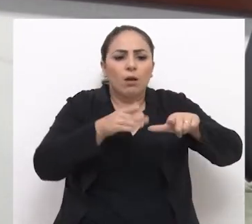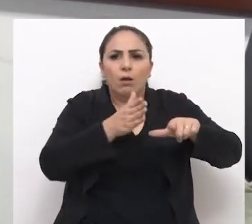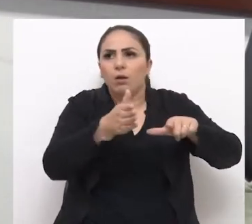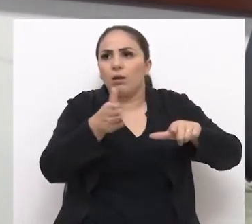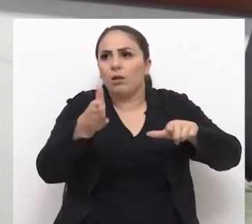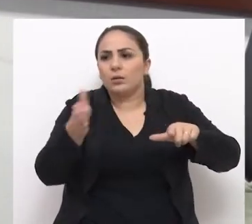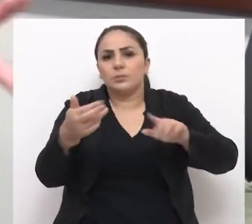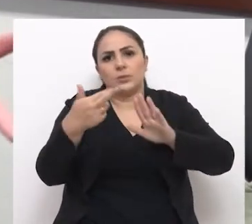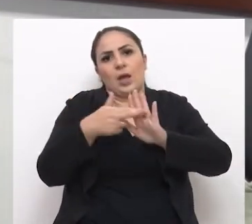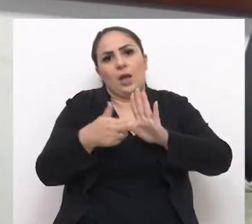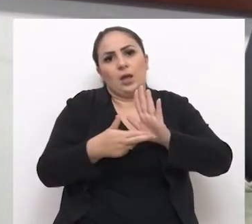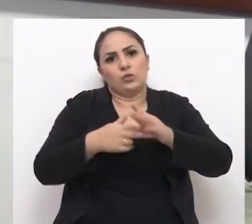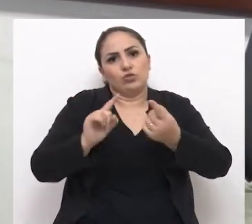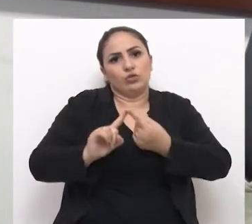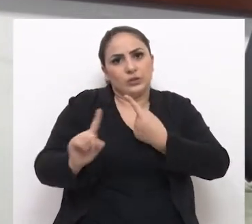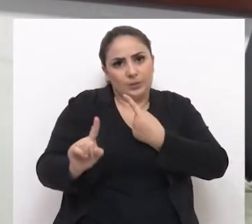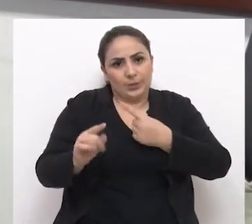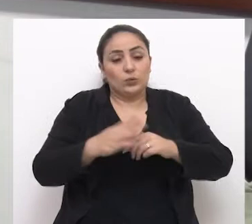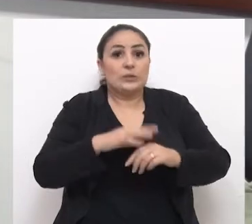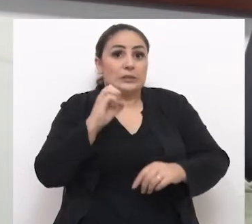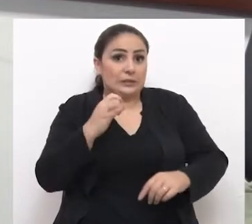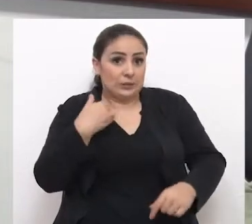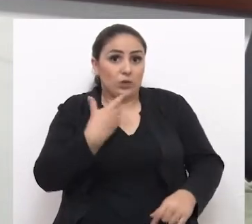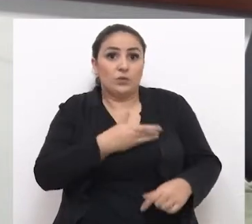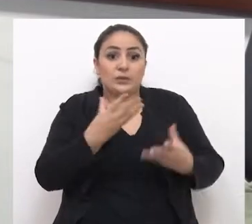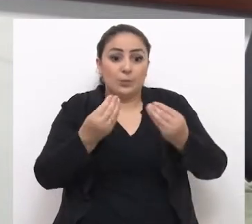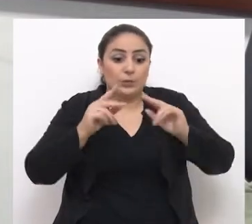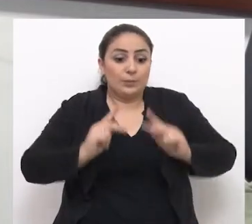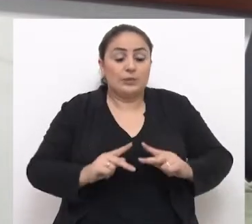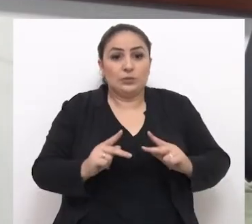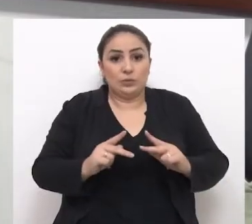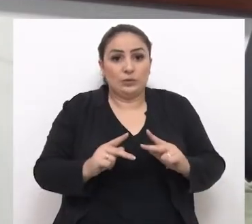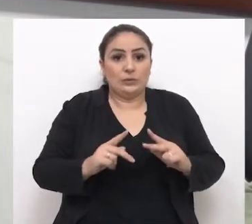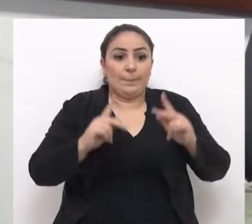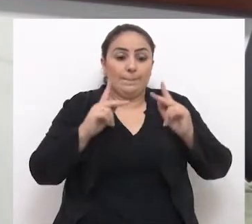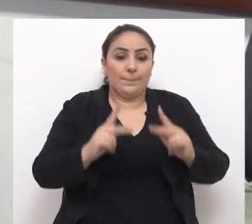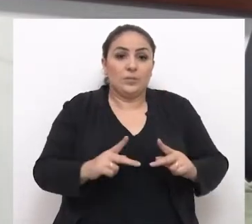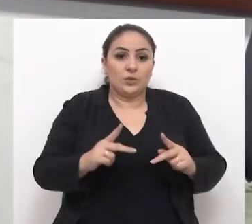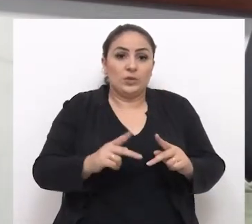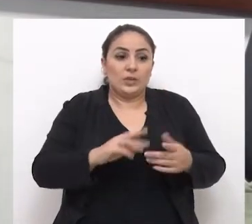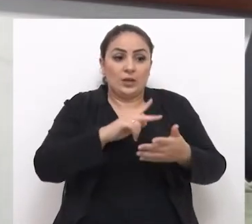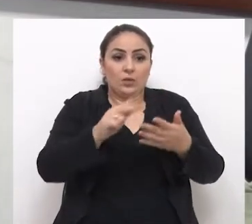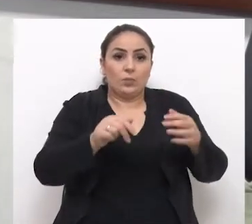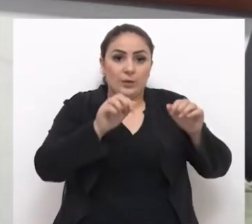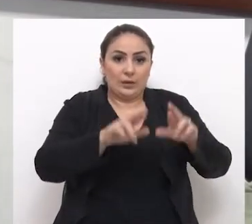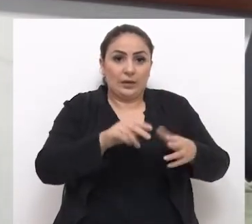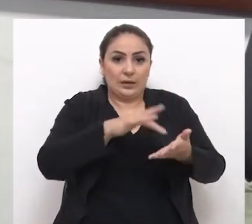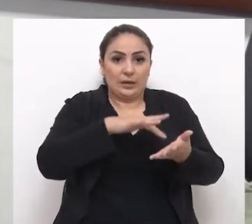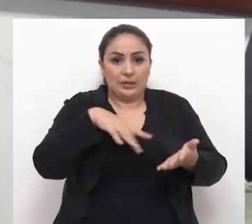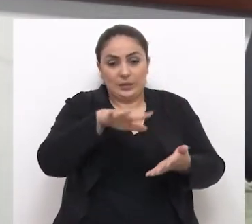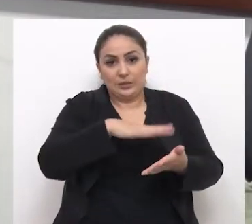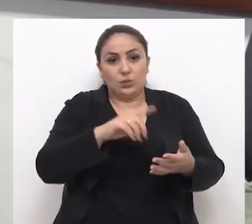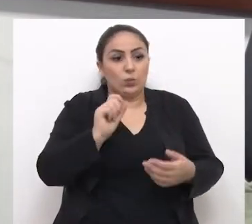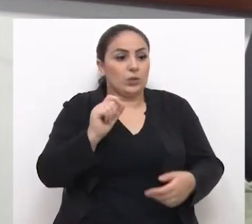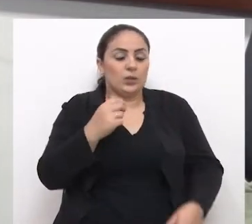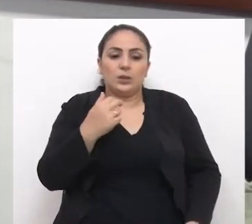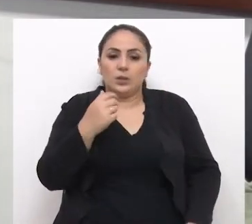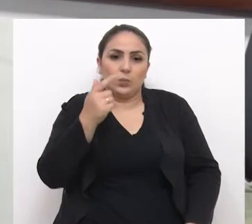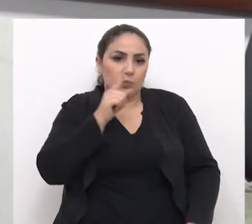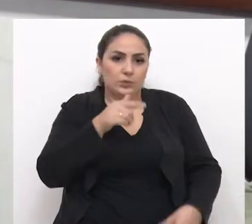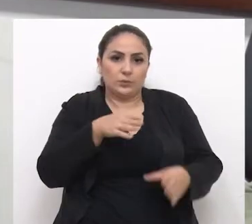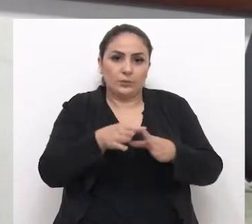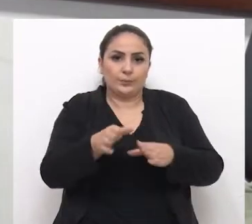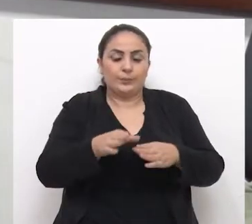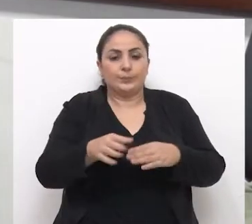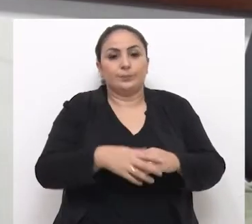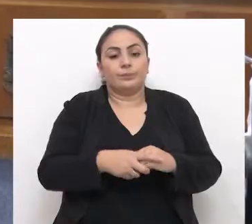sua sessão em função das regras de distanciamento. Senão teremos um acúmulo grande de pessoas em determinadas situações eleitorais, o que não